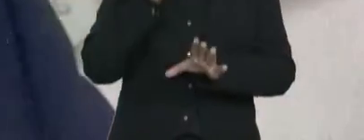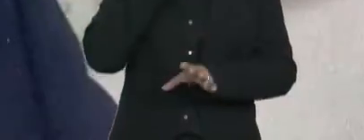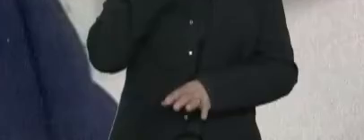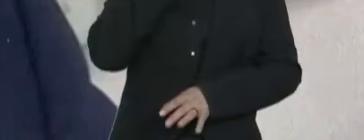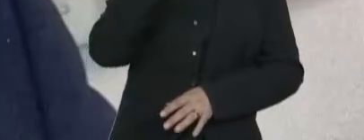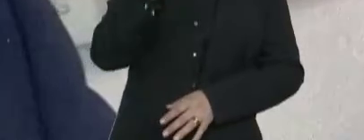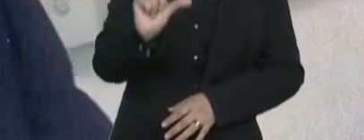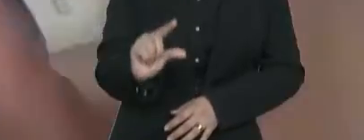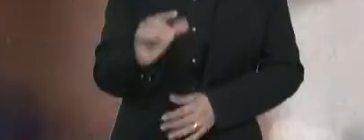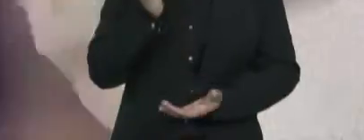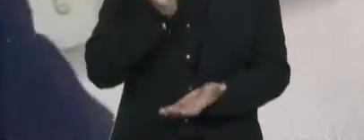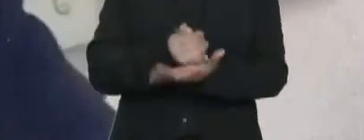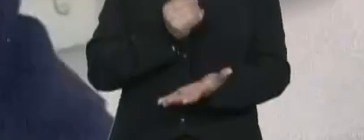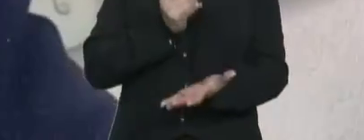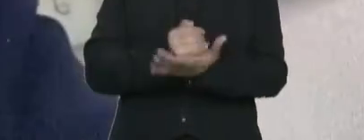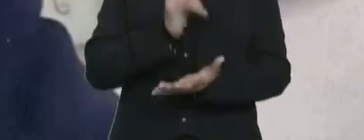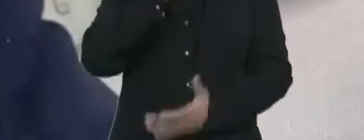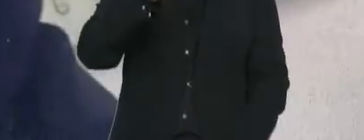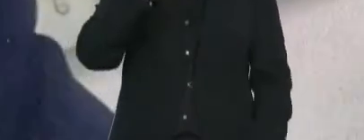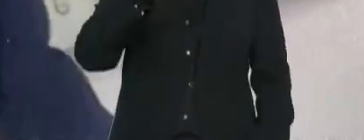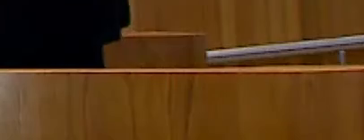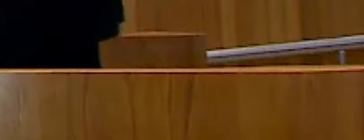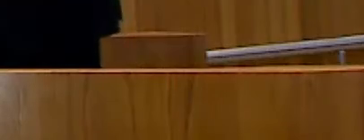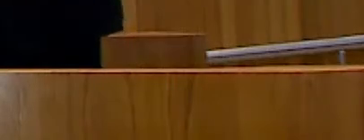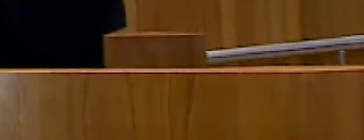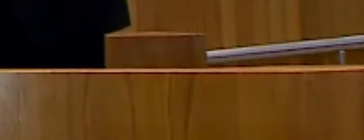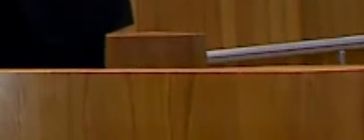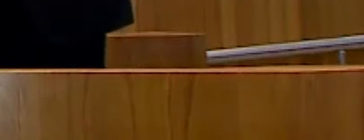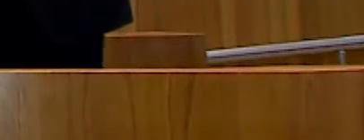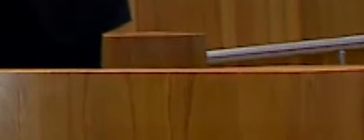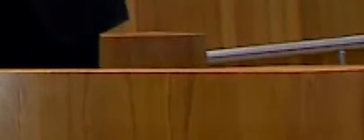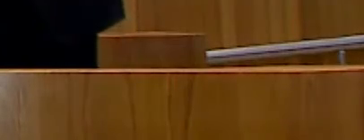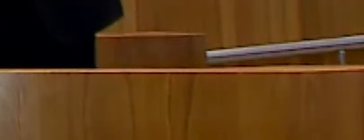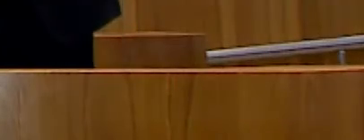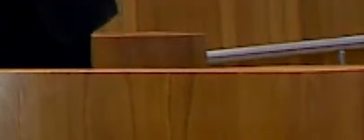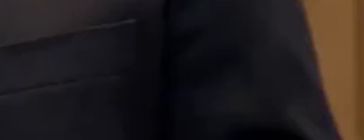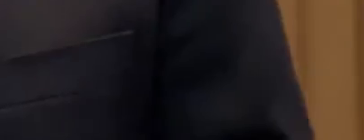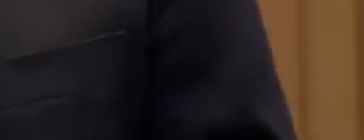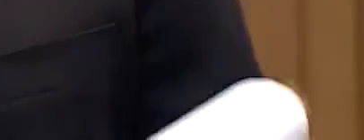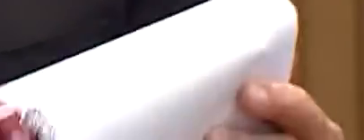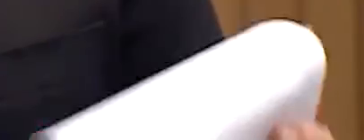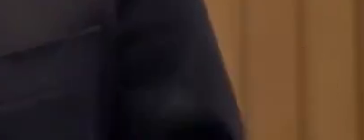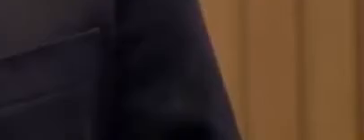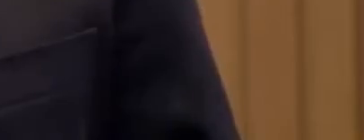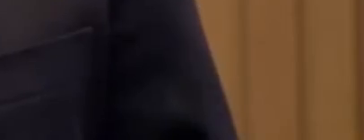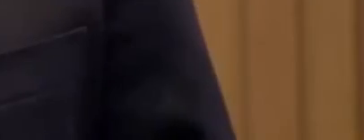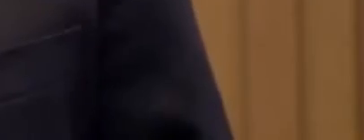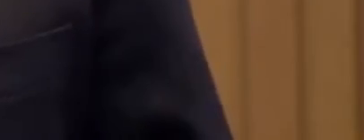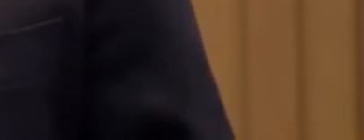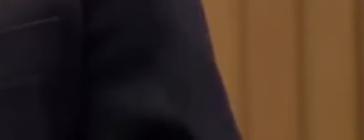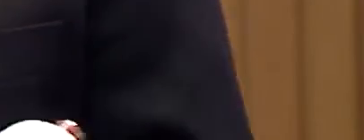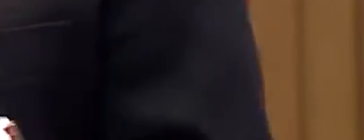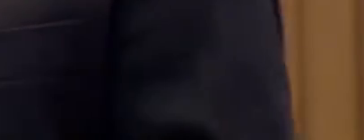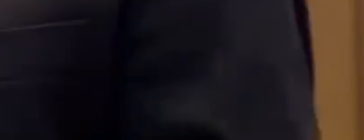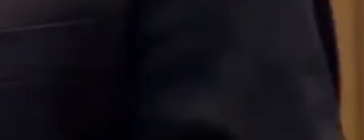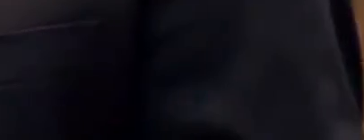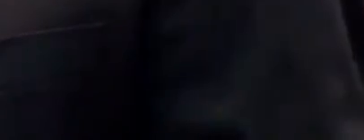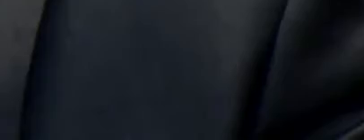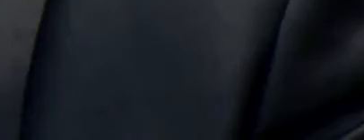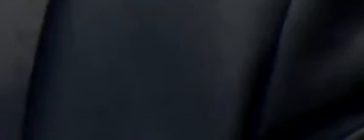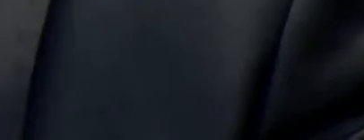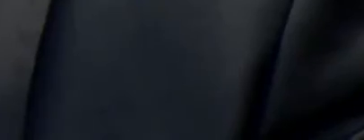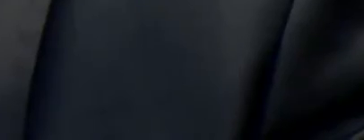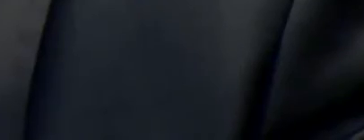de serviços no Detran do estado e o deputado César Pires repercutiu dados de pessoas sem emprego no Maranhão.